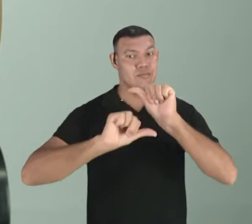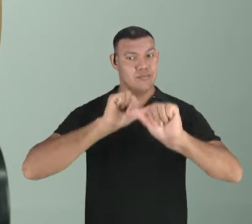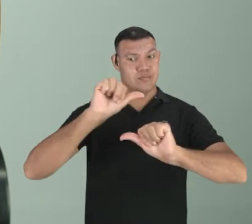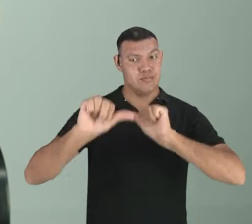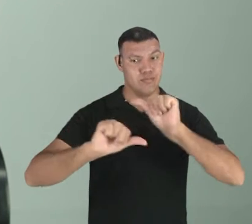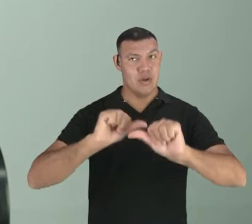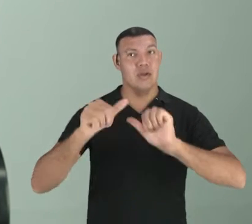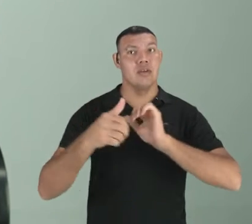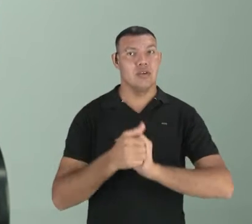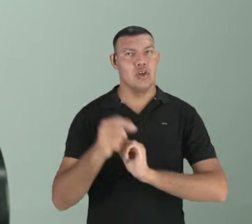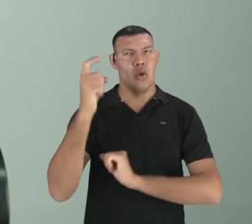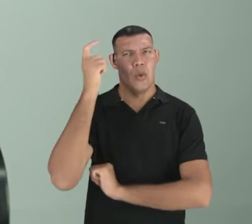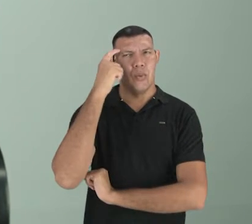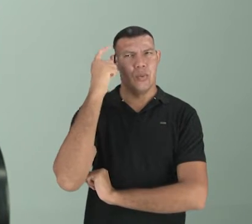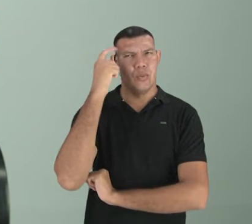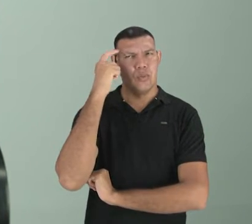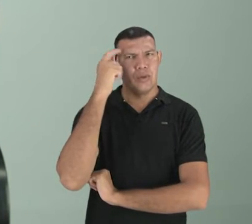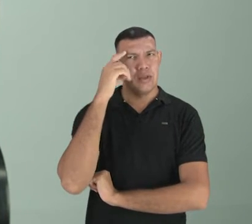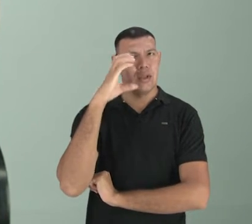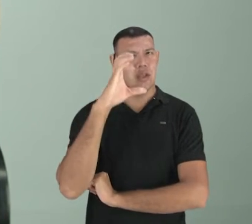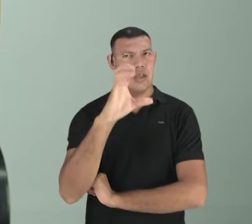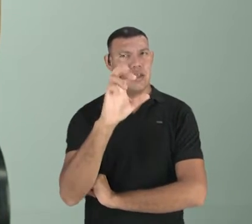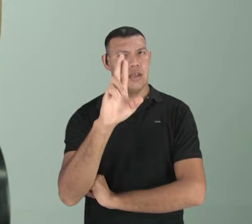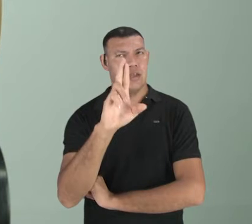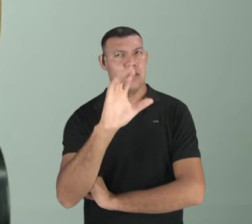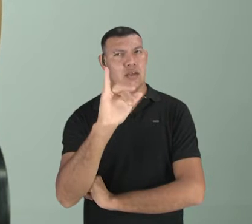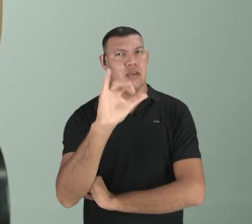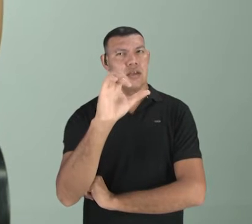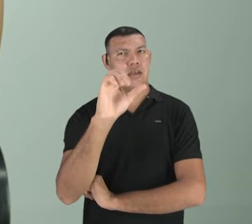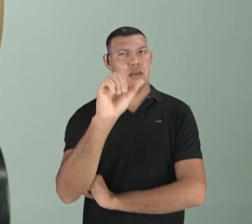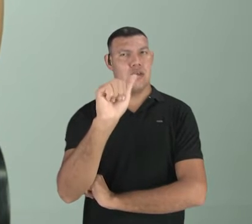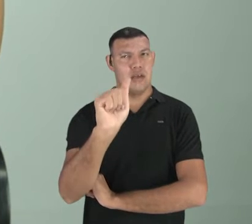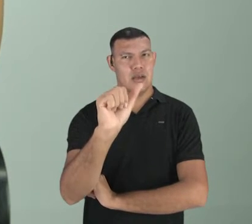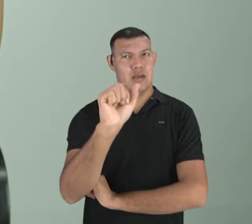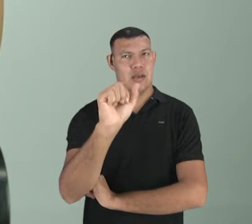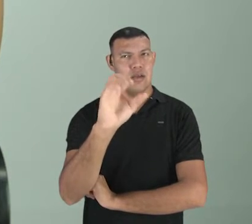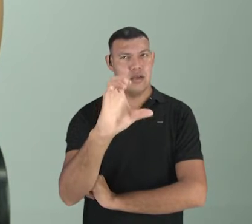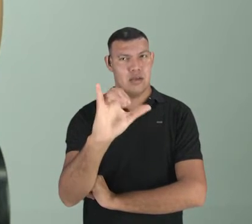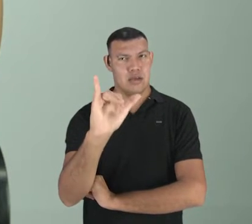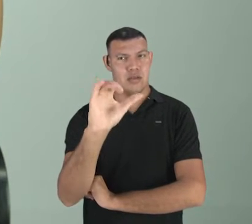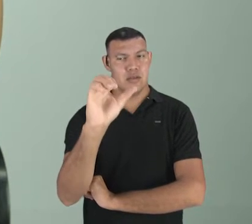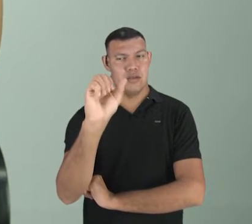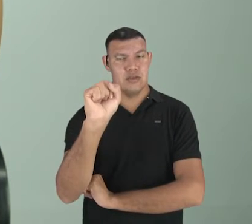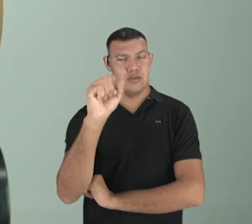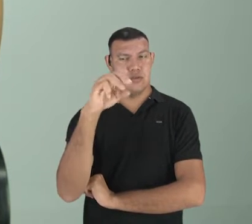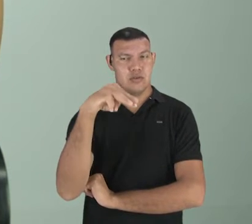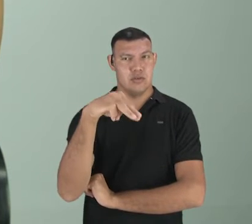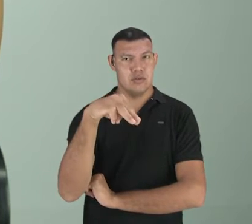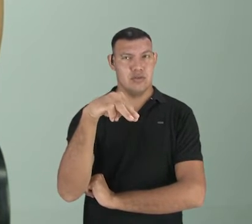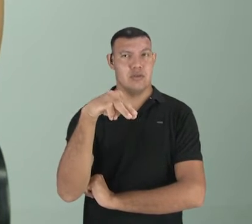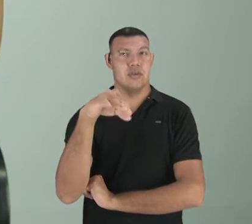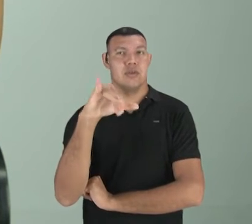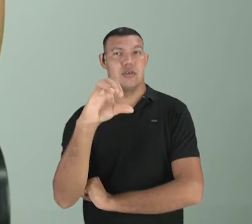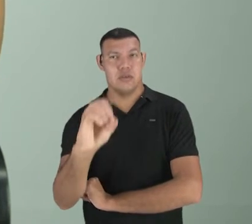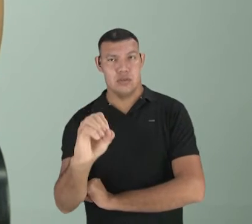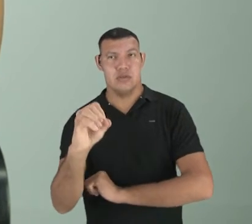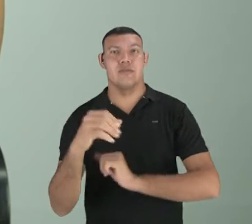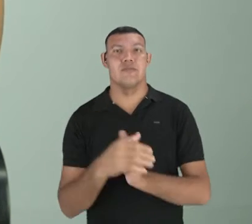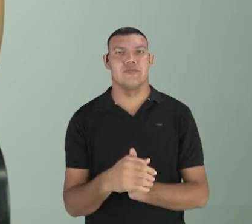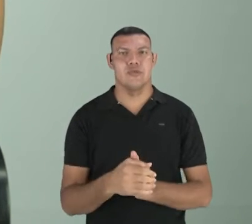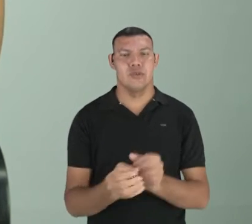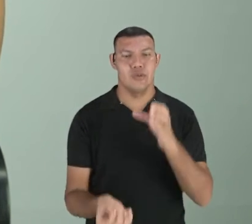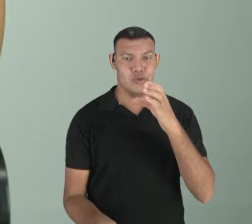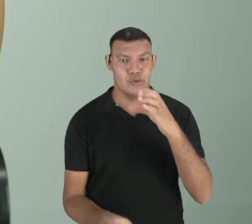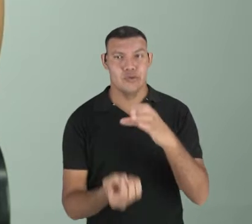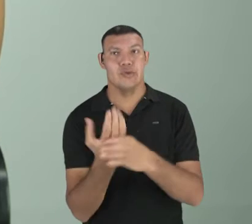então, nesse pensamento, criacionista e fixista, apareceram com os fósseis,